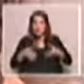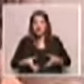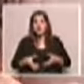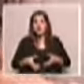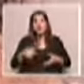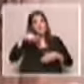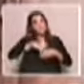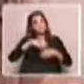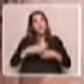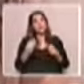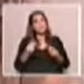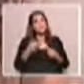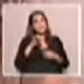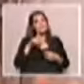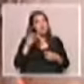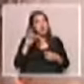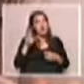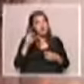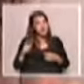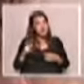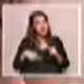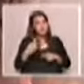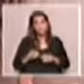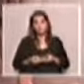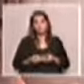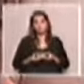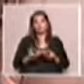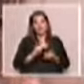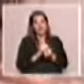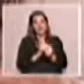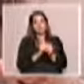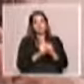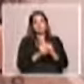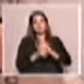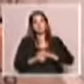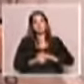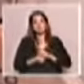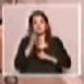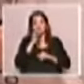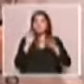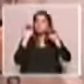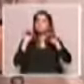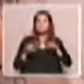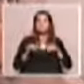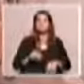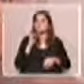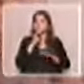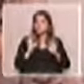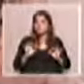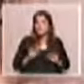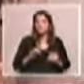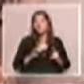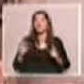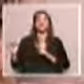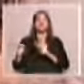muita flora que vai... desencadear alterações quando não é bem armazenada a temperatura refrigerada e, portanto, o